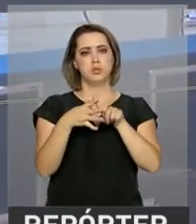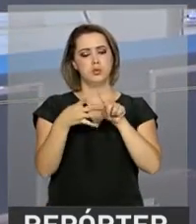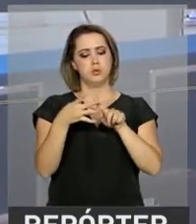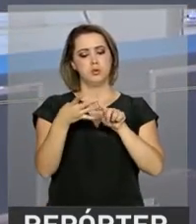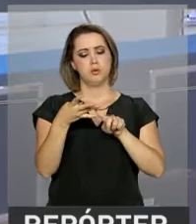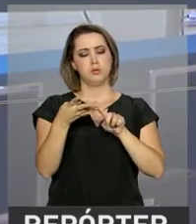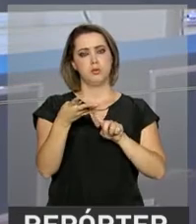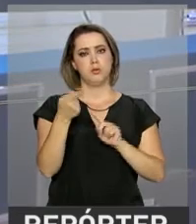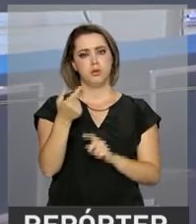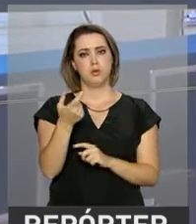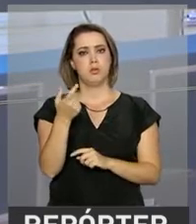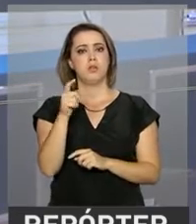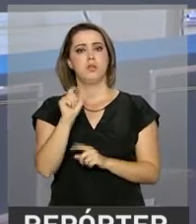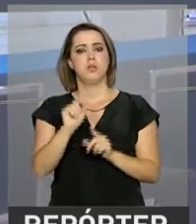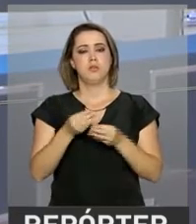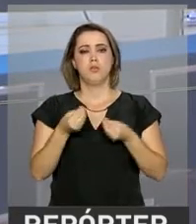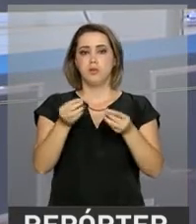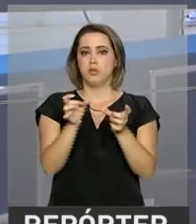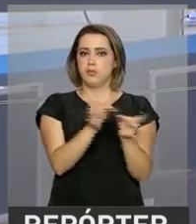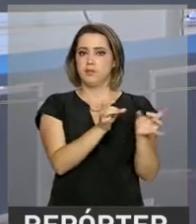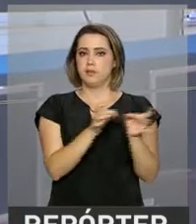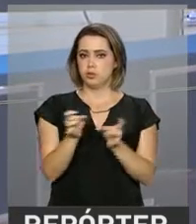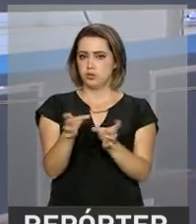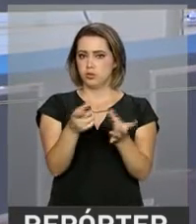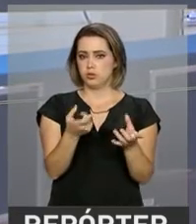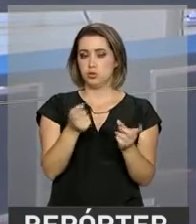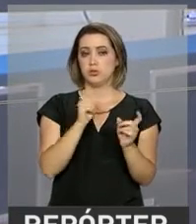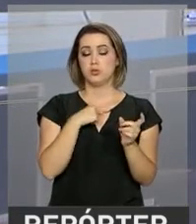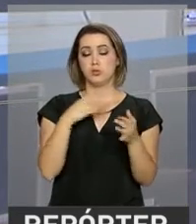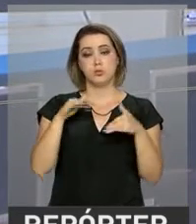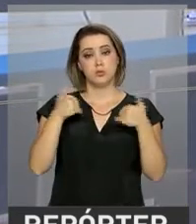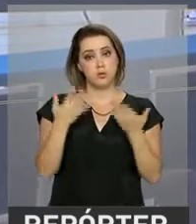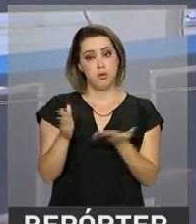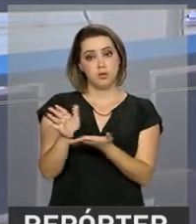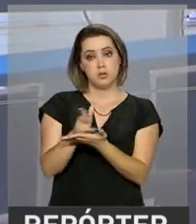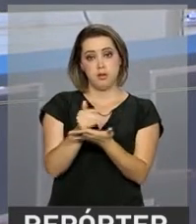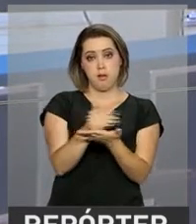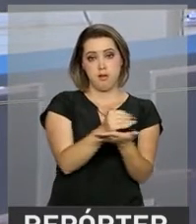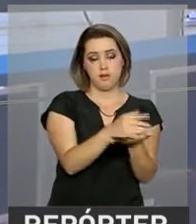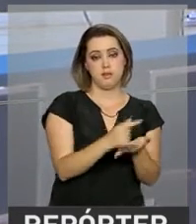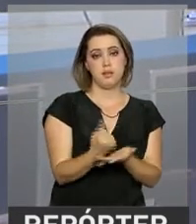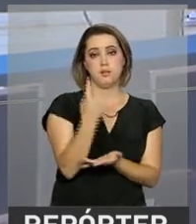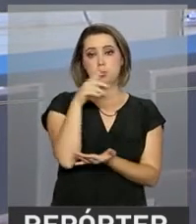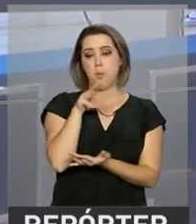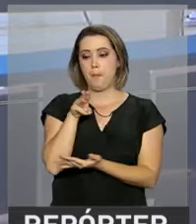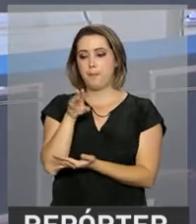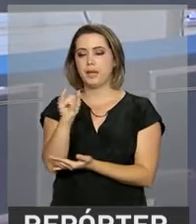foram concedidos à iniciativa privada. Com a concessão, serão arrecadados